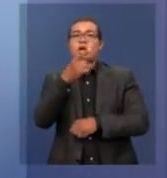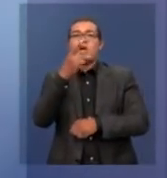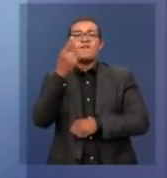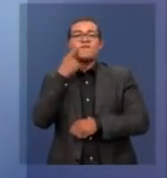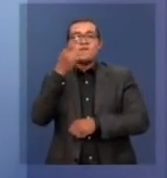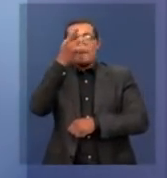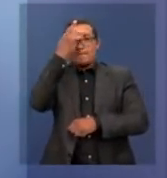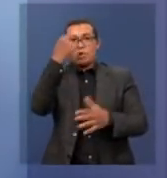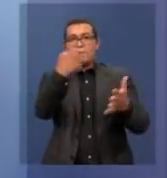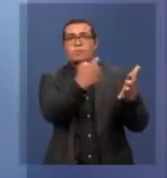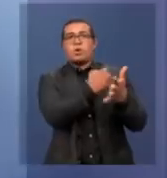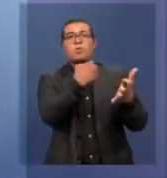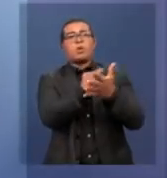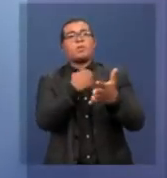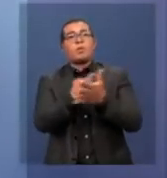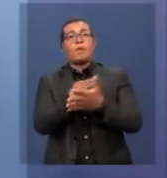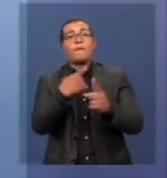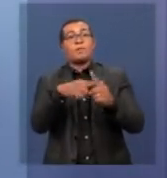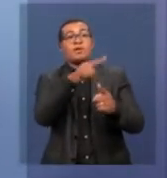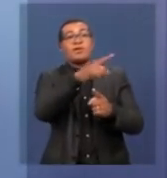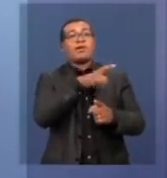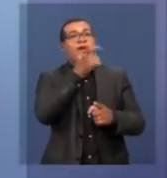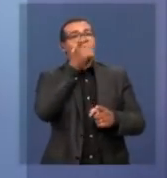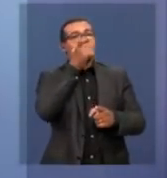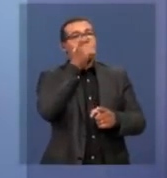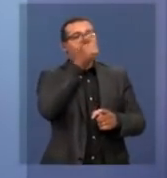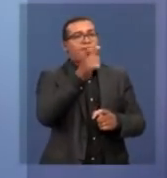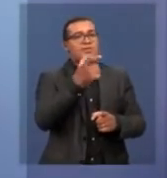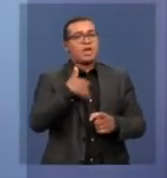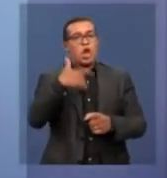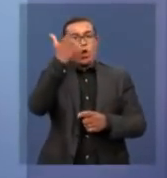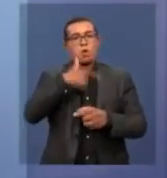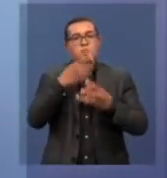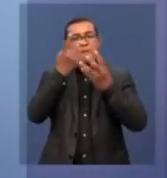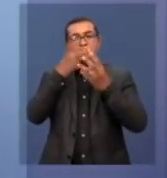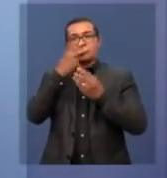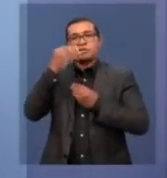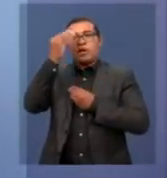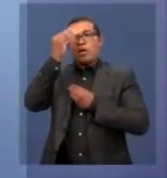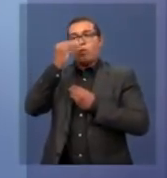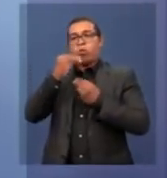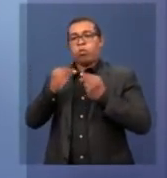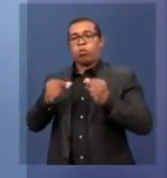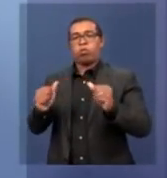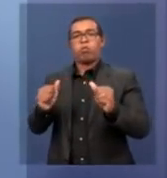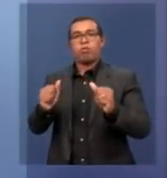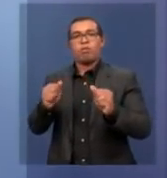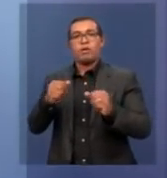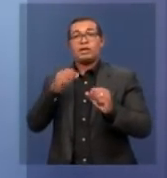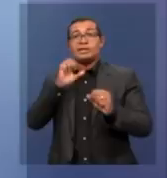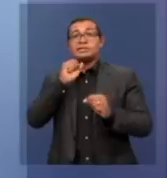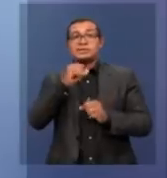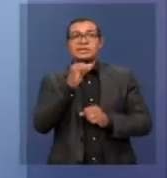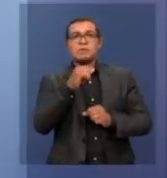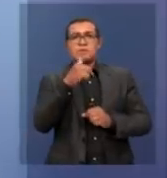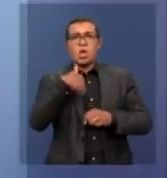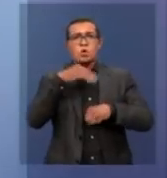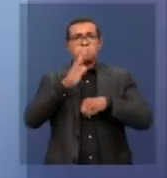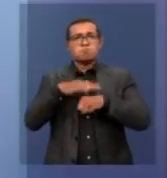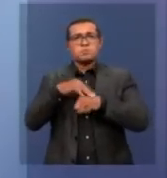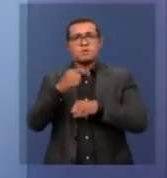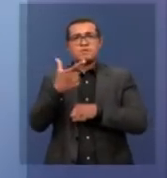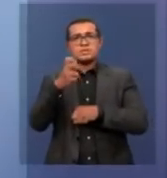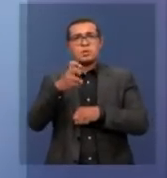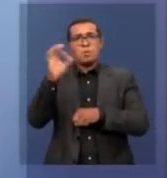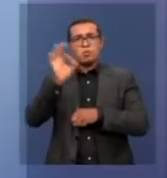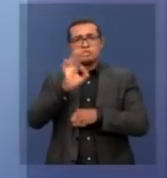para as perguntas dos candidatos que têm interesse em desgastar a minha imagem porque nós estamos disputando eleição se eu tivesse aplicado menos